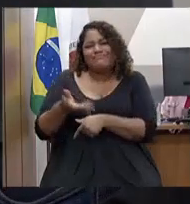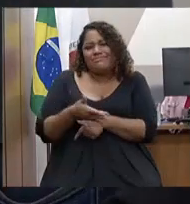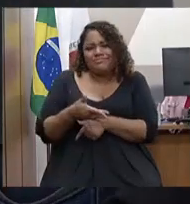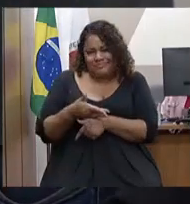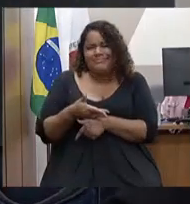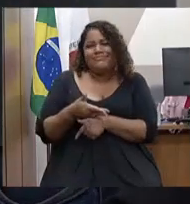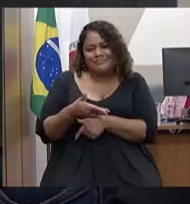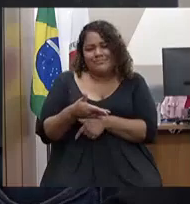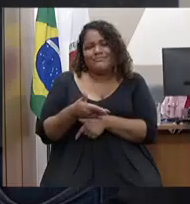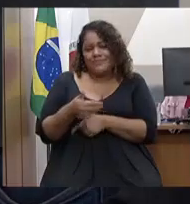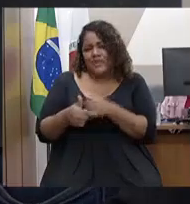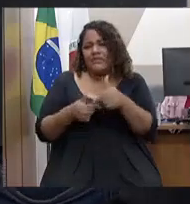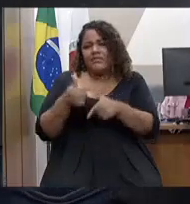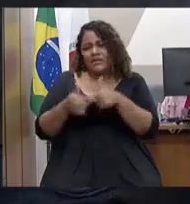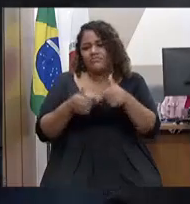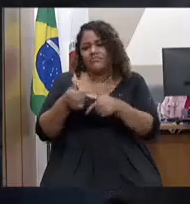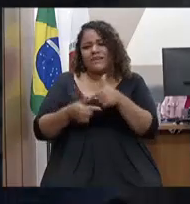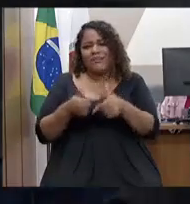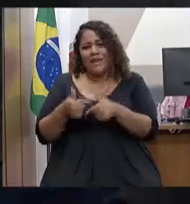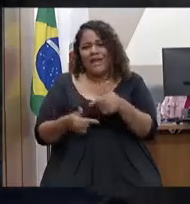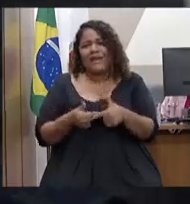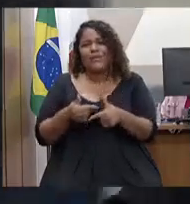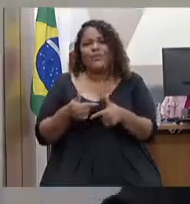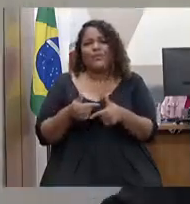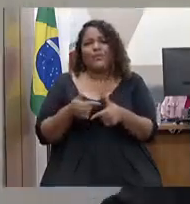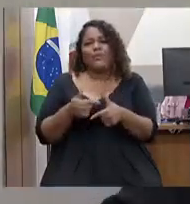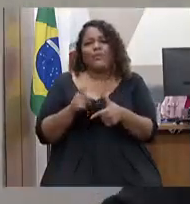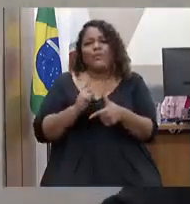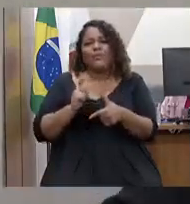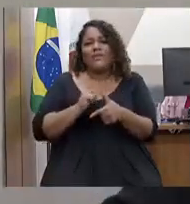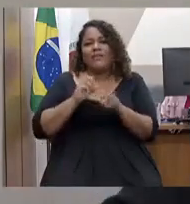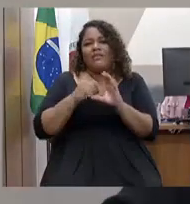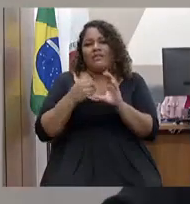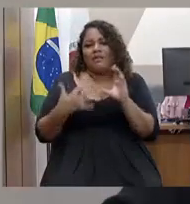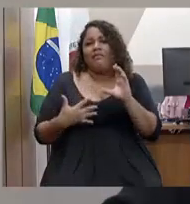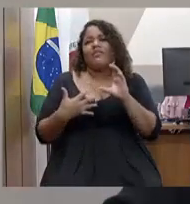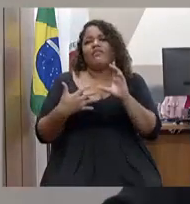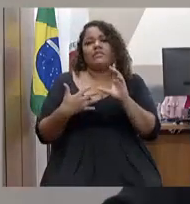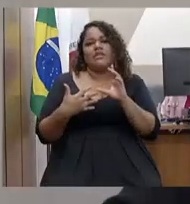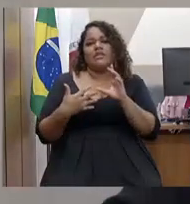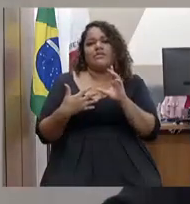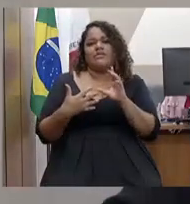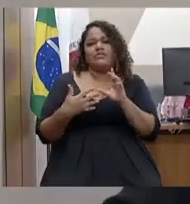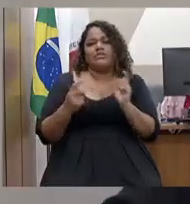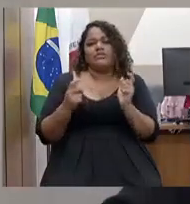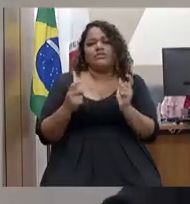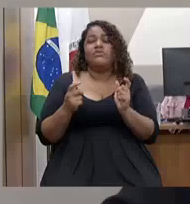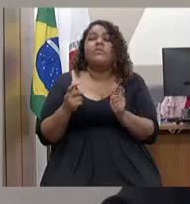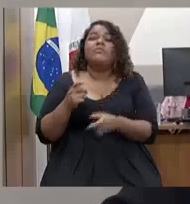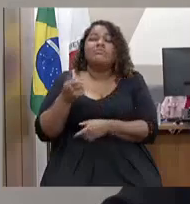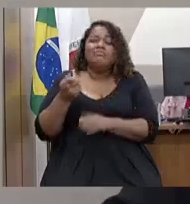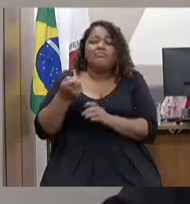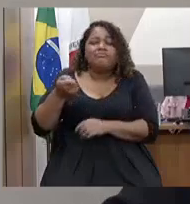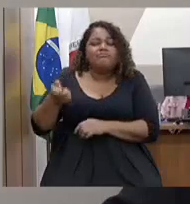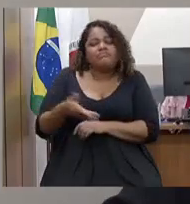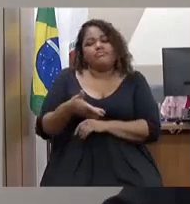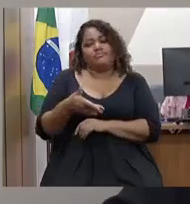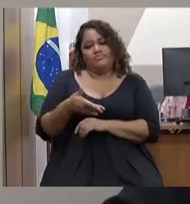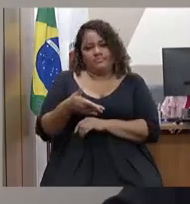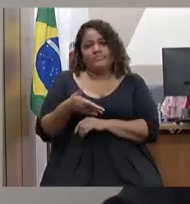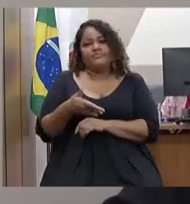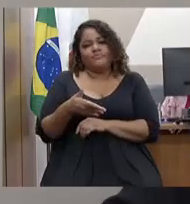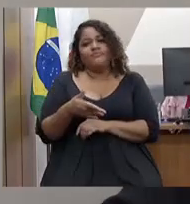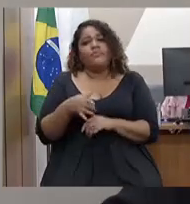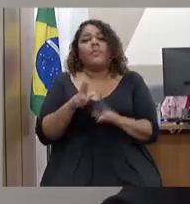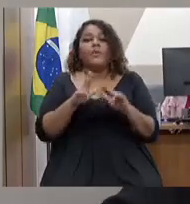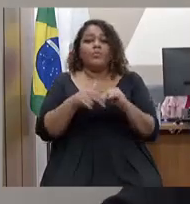extremamente precarizado a intenção inclusive da nossa comissão né também